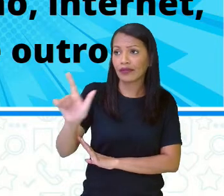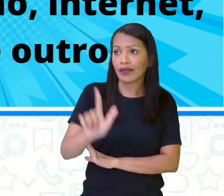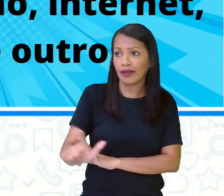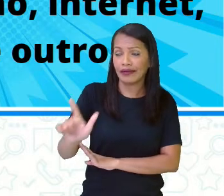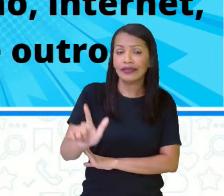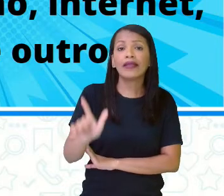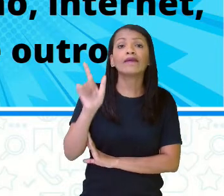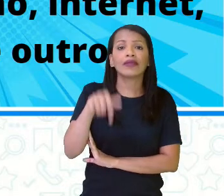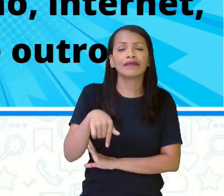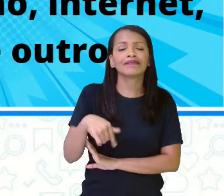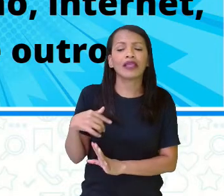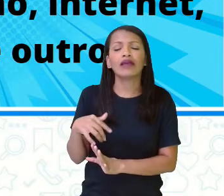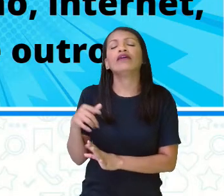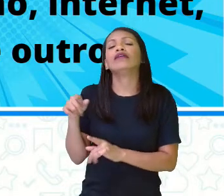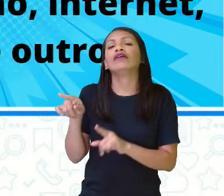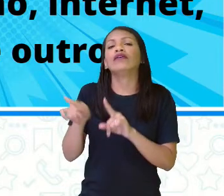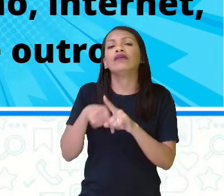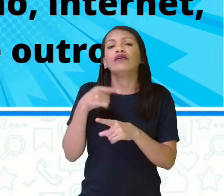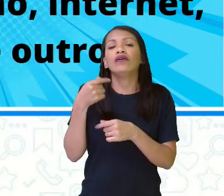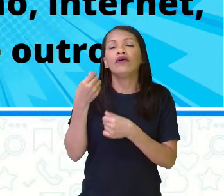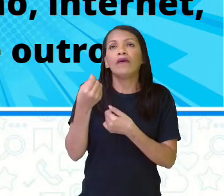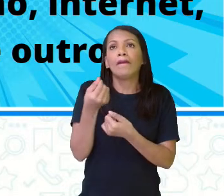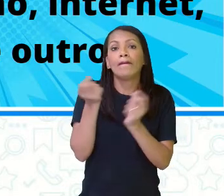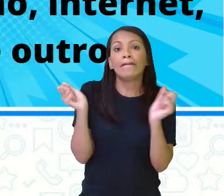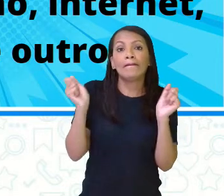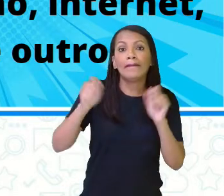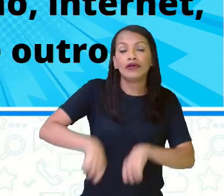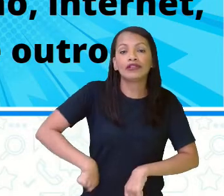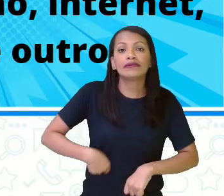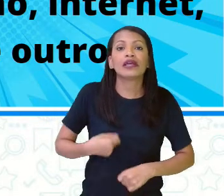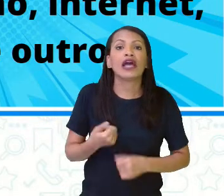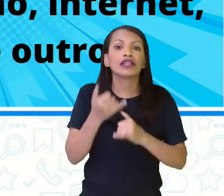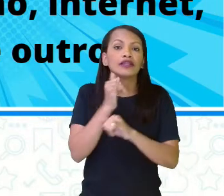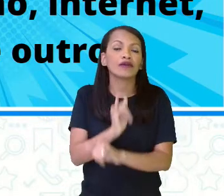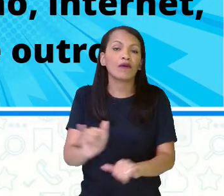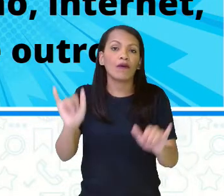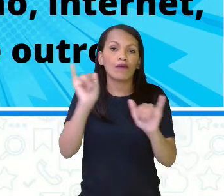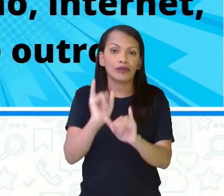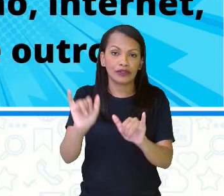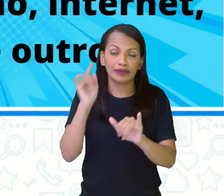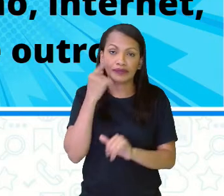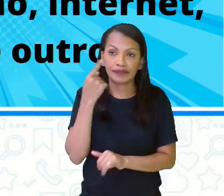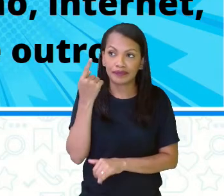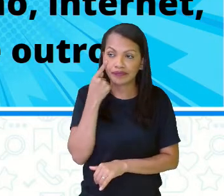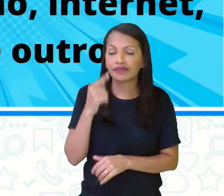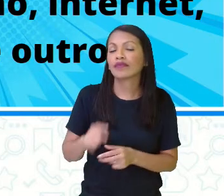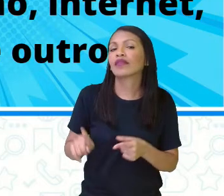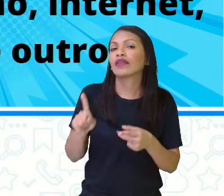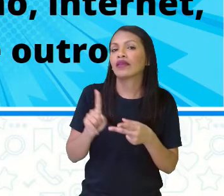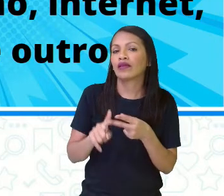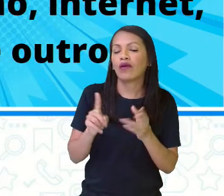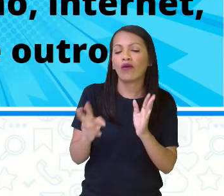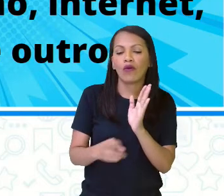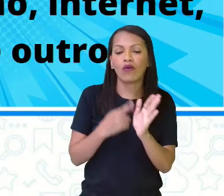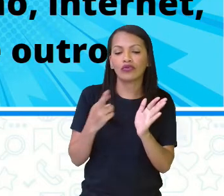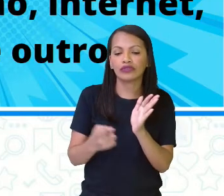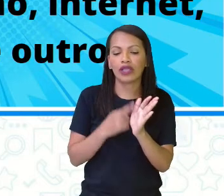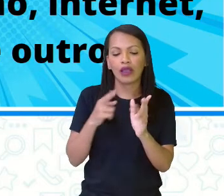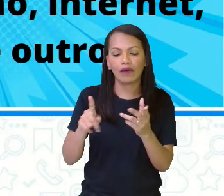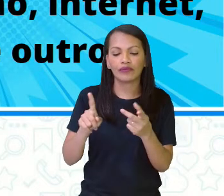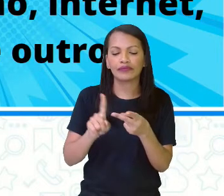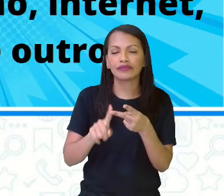de comunicação. Quais são esses meios de comunicação? Você pode até ler comigo para dar aquela despertada aí, ó. Jornais,